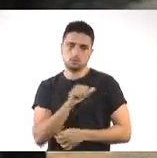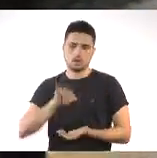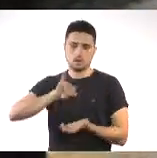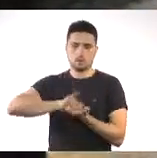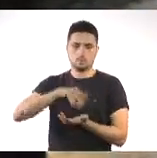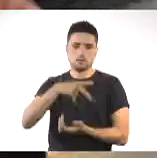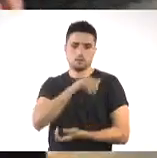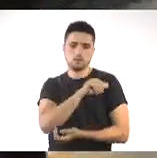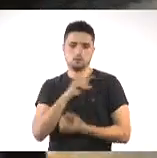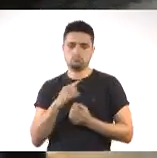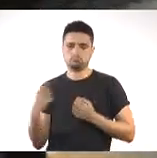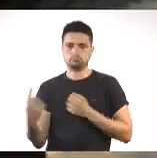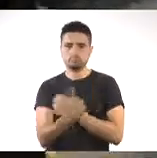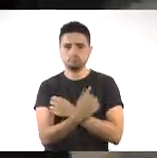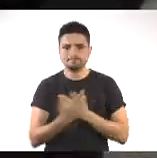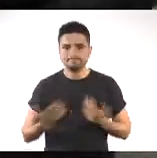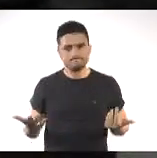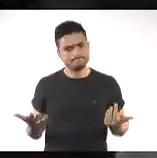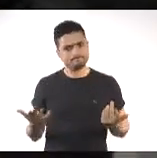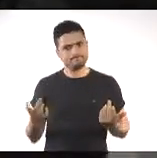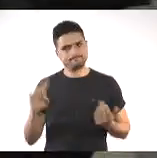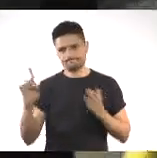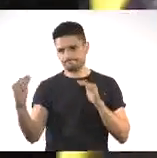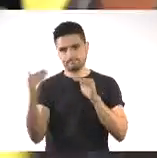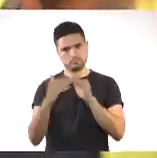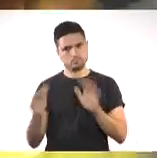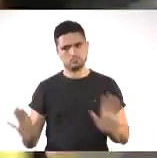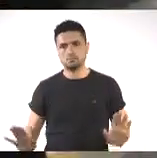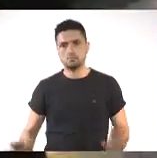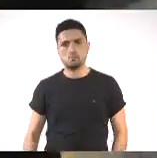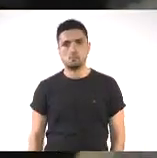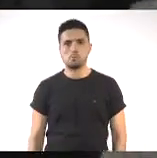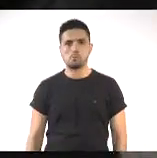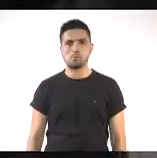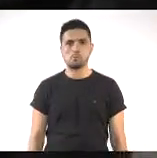do Rio de Janeiro. Então fica aí o nosso protesto.